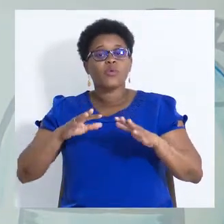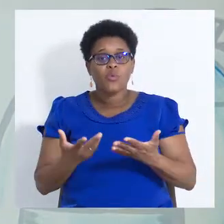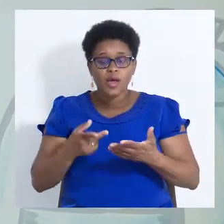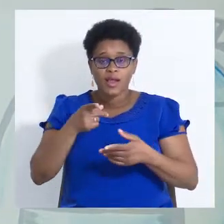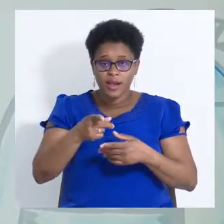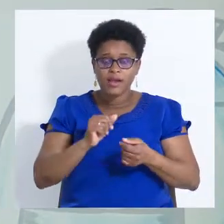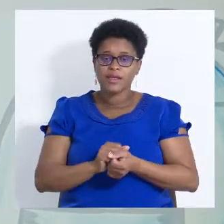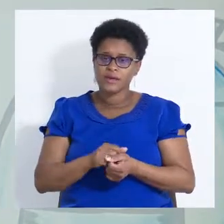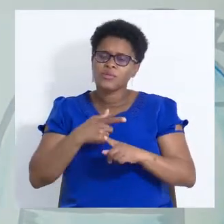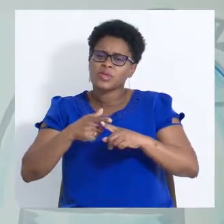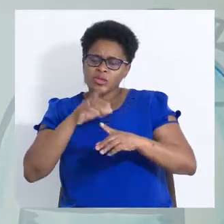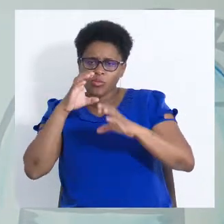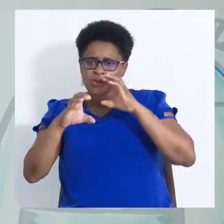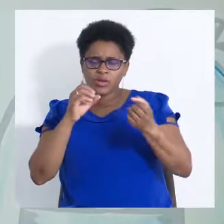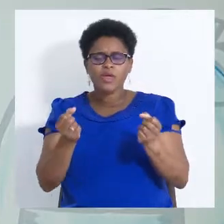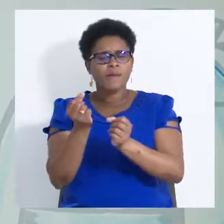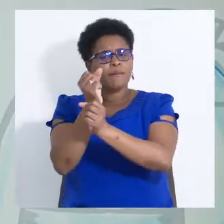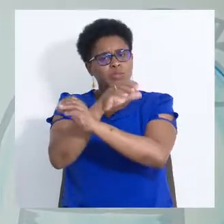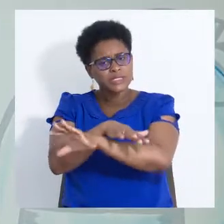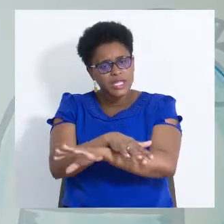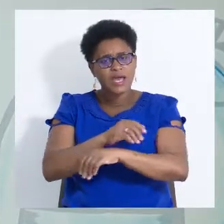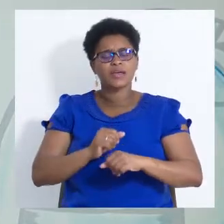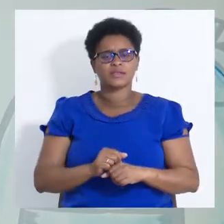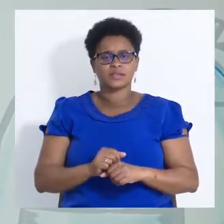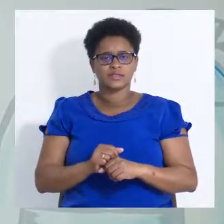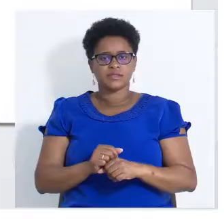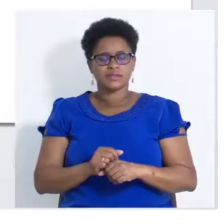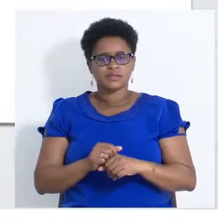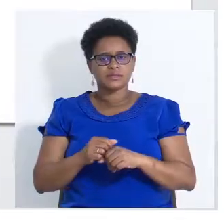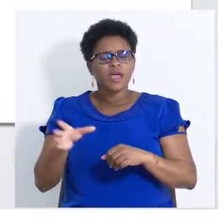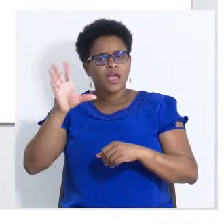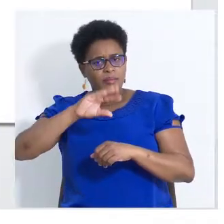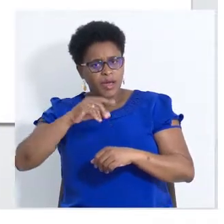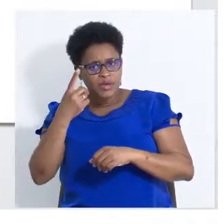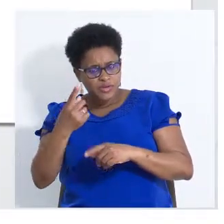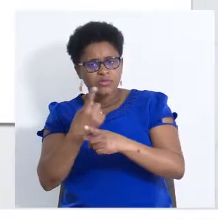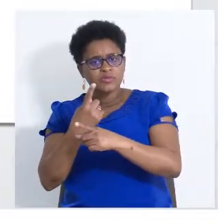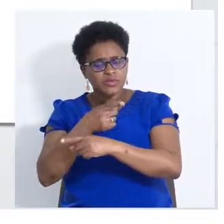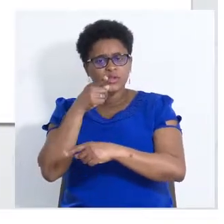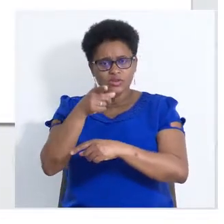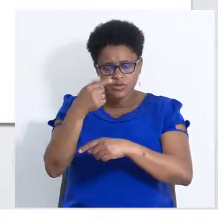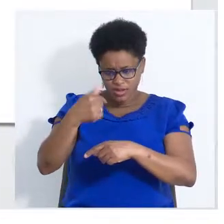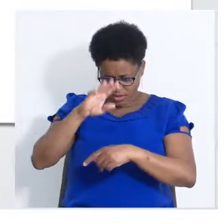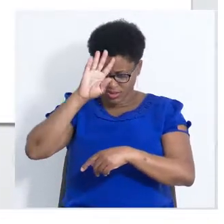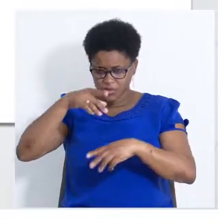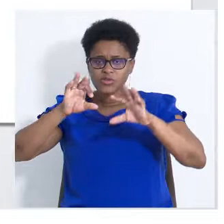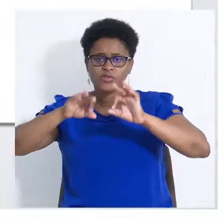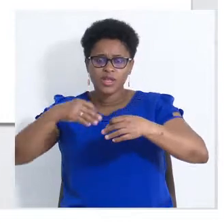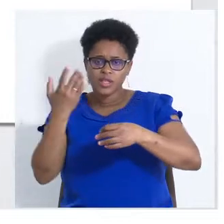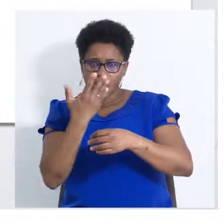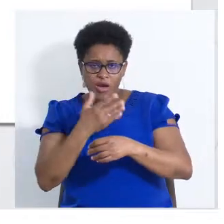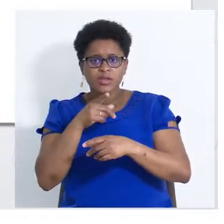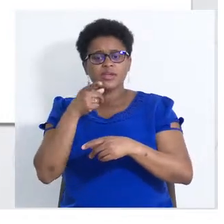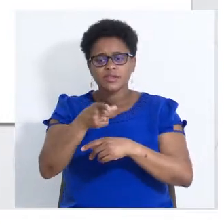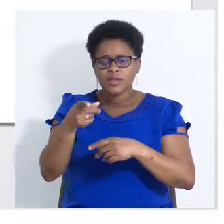ver qual é a intenção comunicativa da publicidade. Mais um elemento que vais ter que dar conta no final da